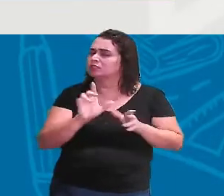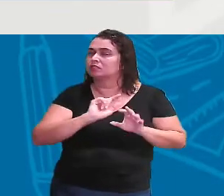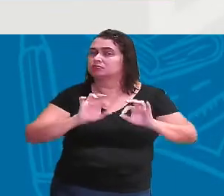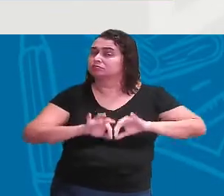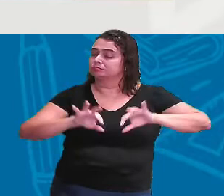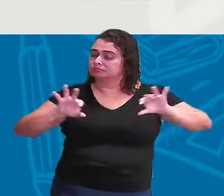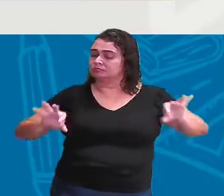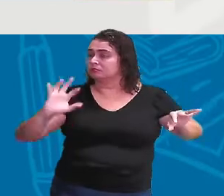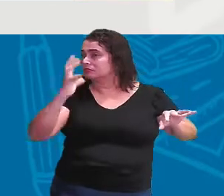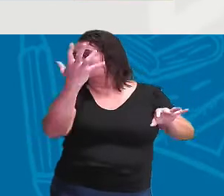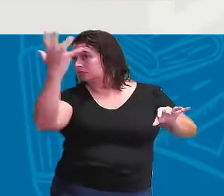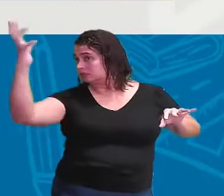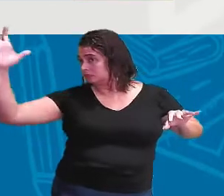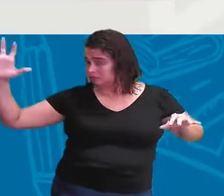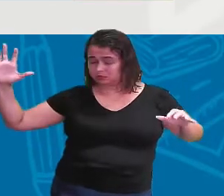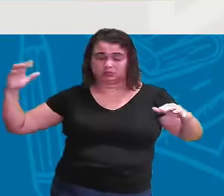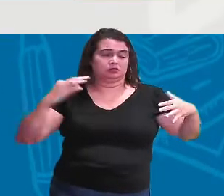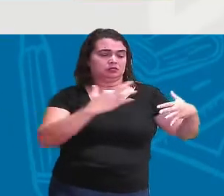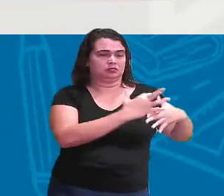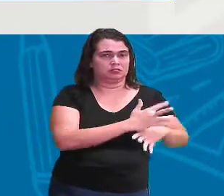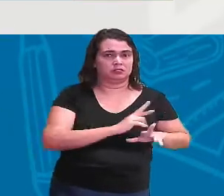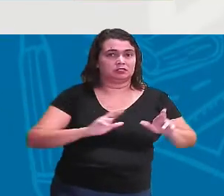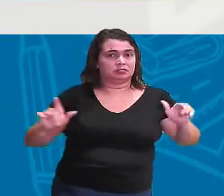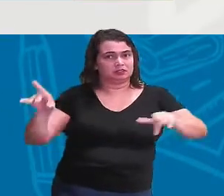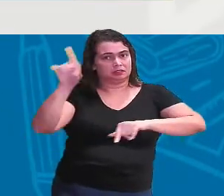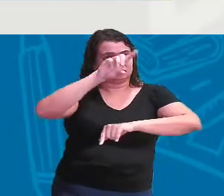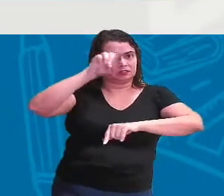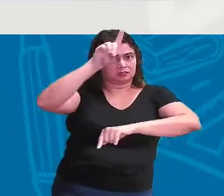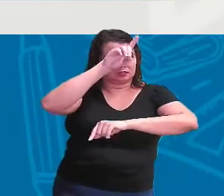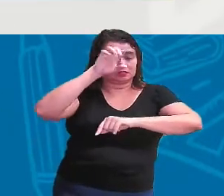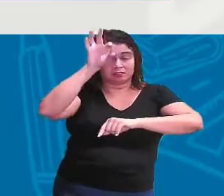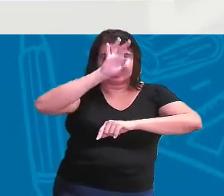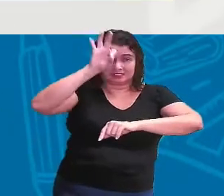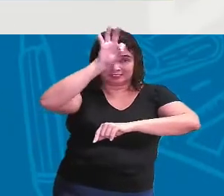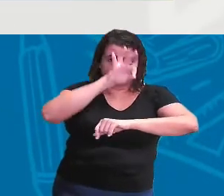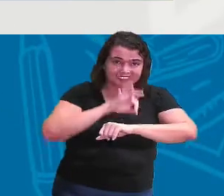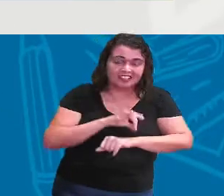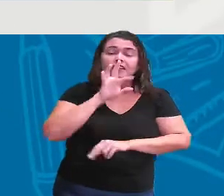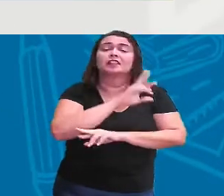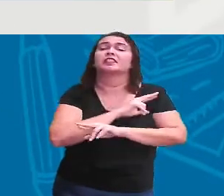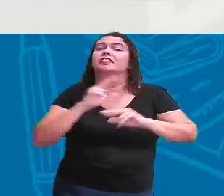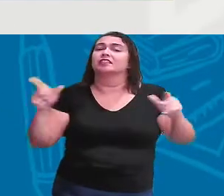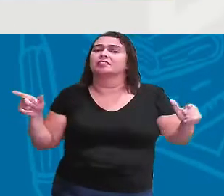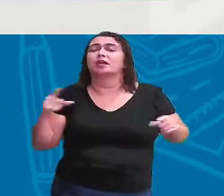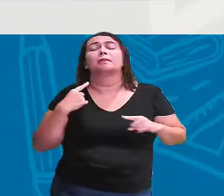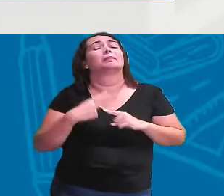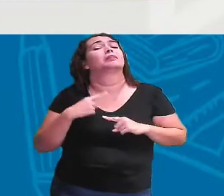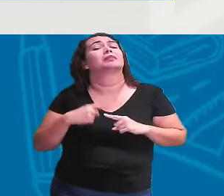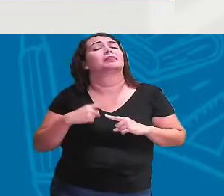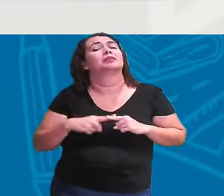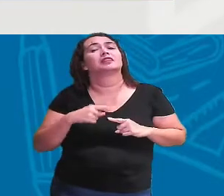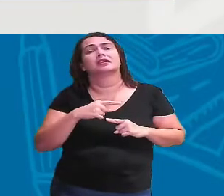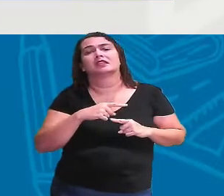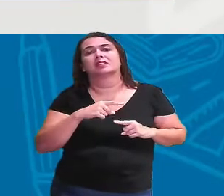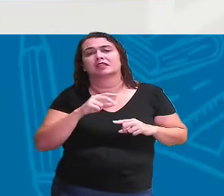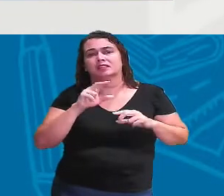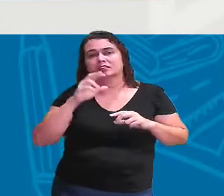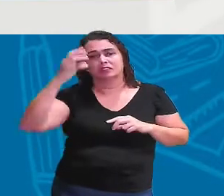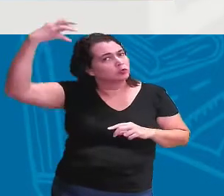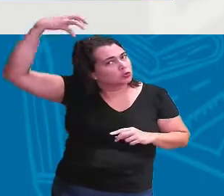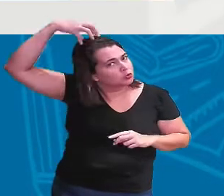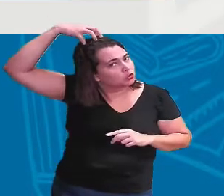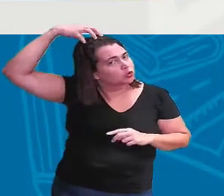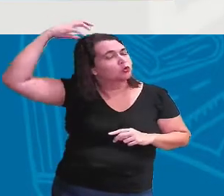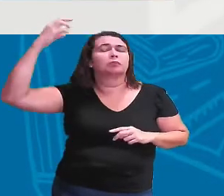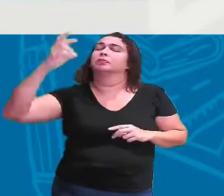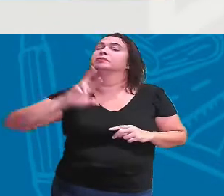ação do homem, a ação antrópica dos homens em destruir as florestas, destruir os ambientes naturais, é um dos grandes